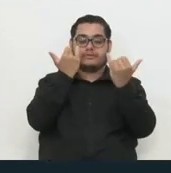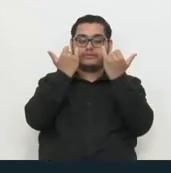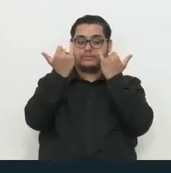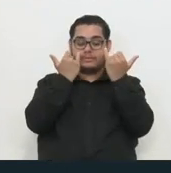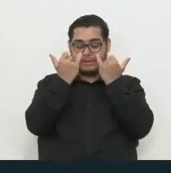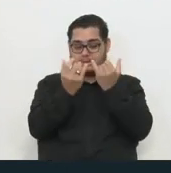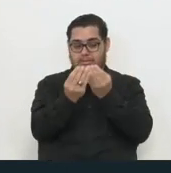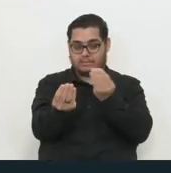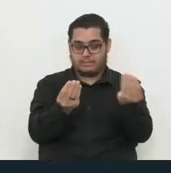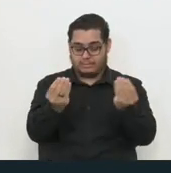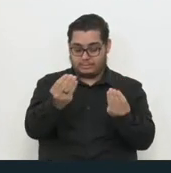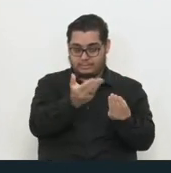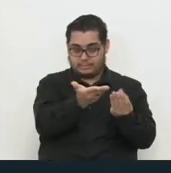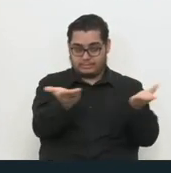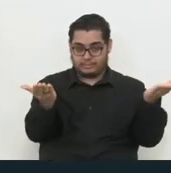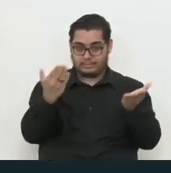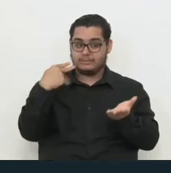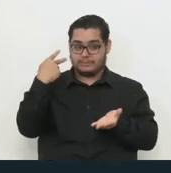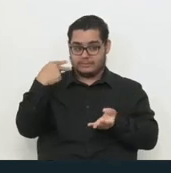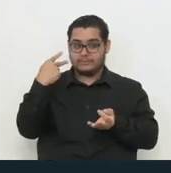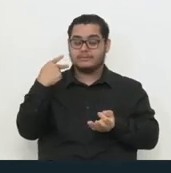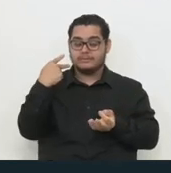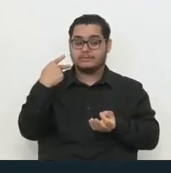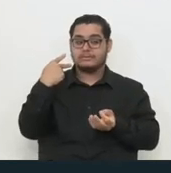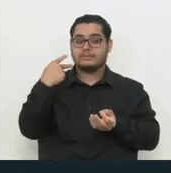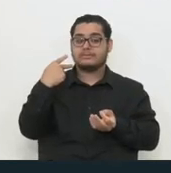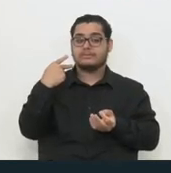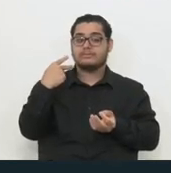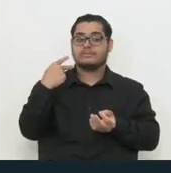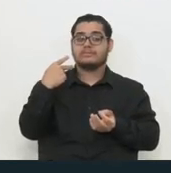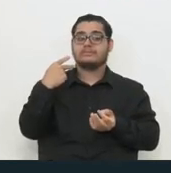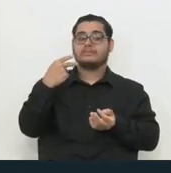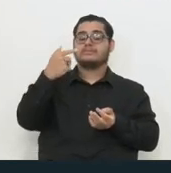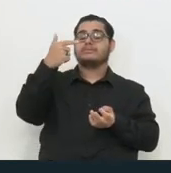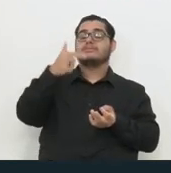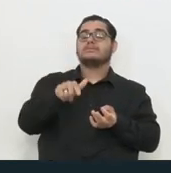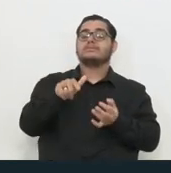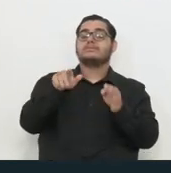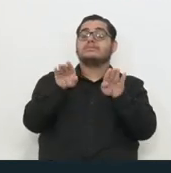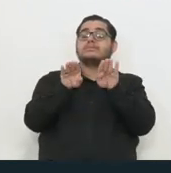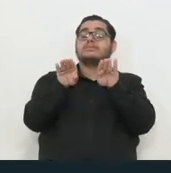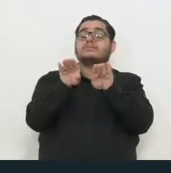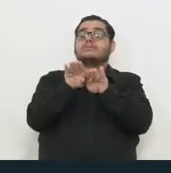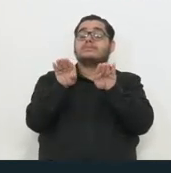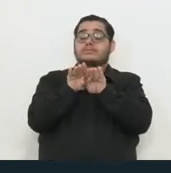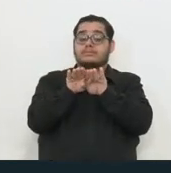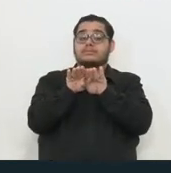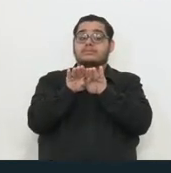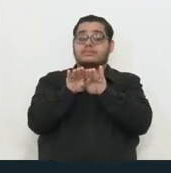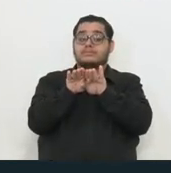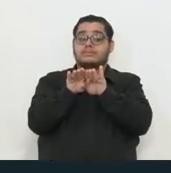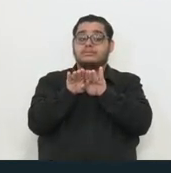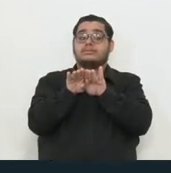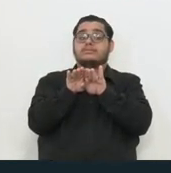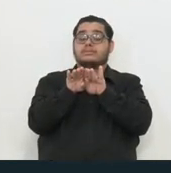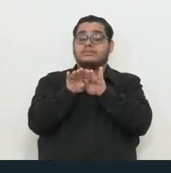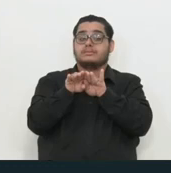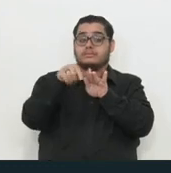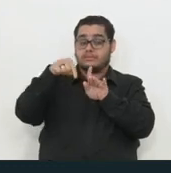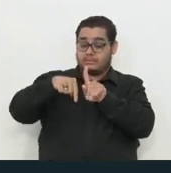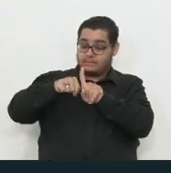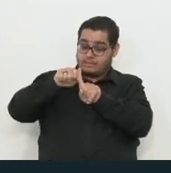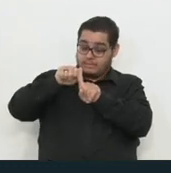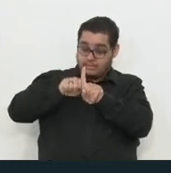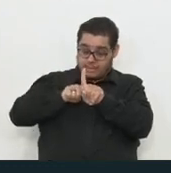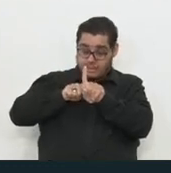nobres vereadores e também deixando aqui claro que este mês este